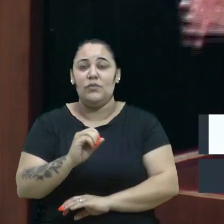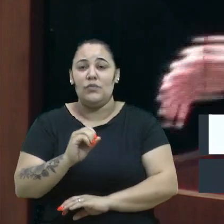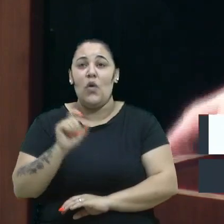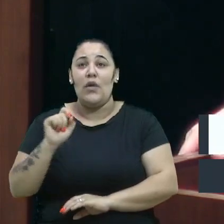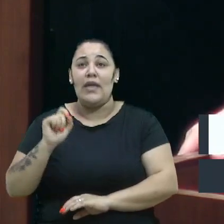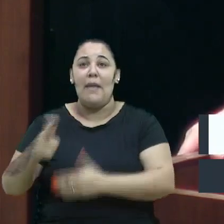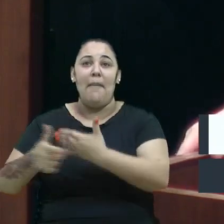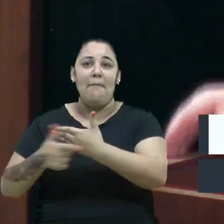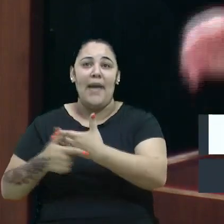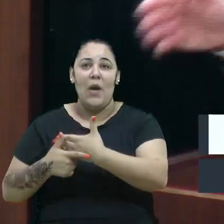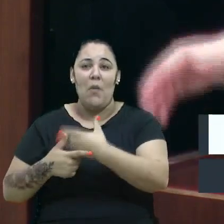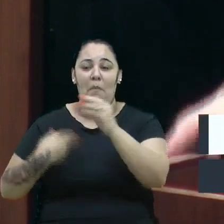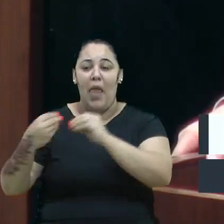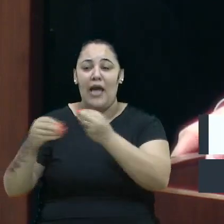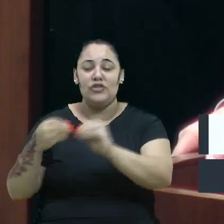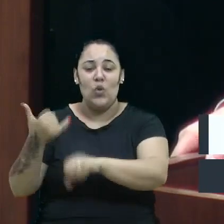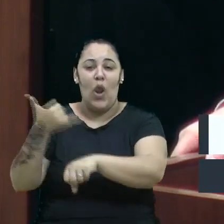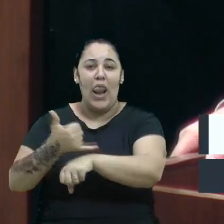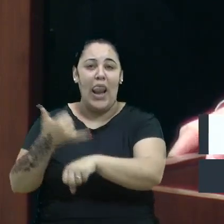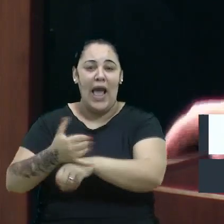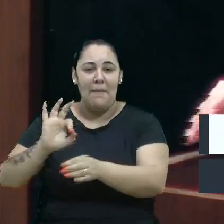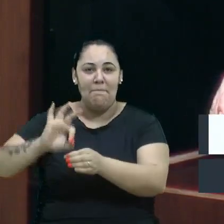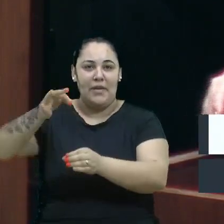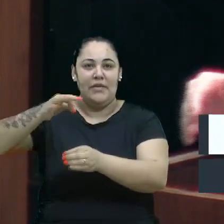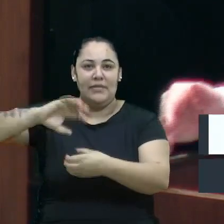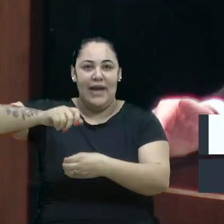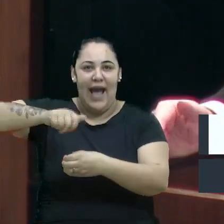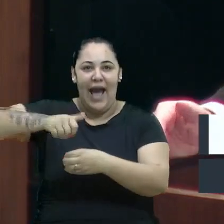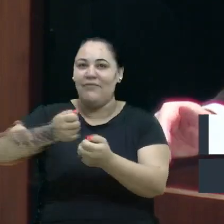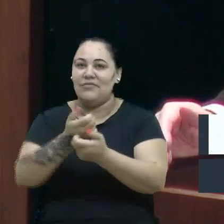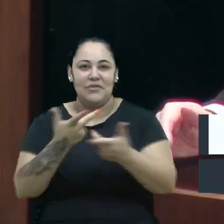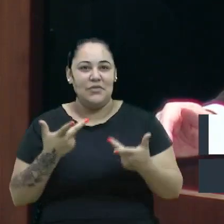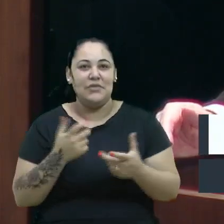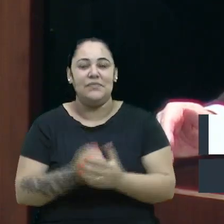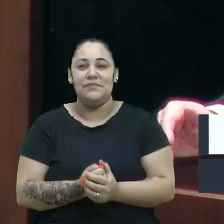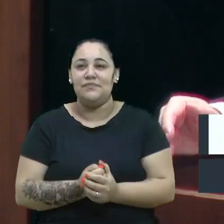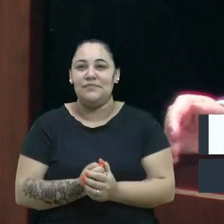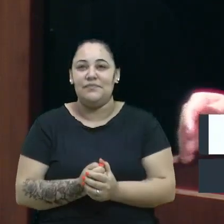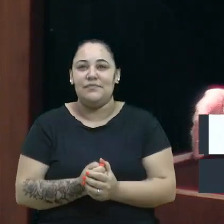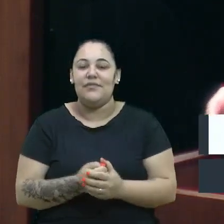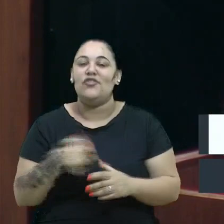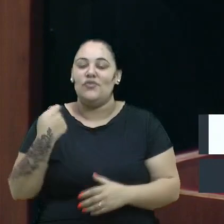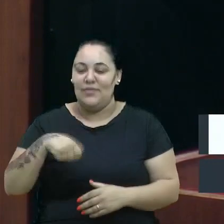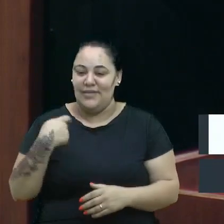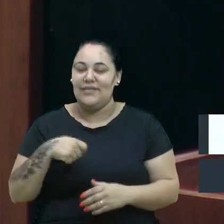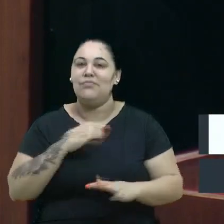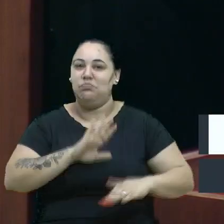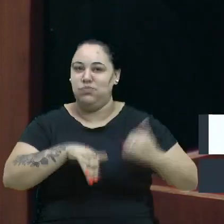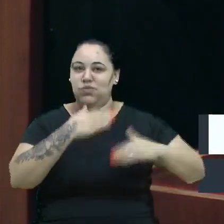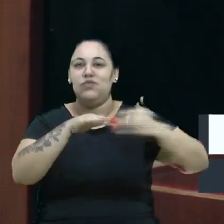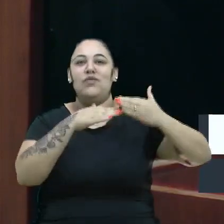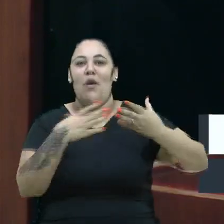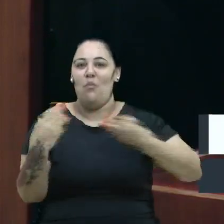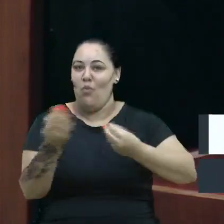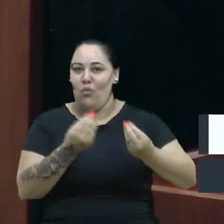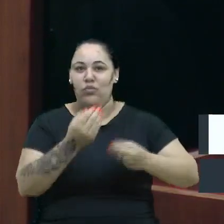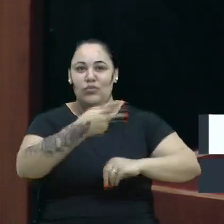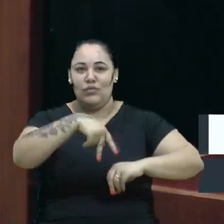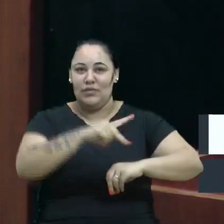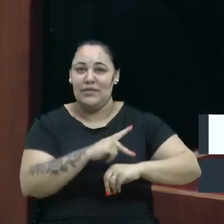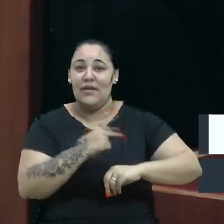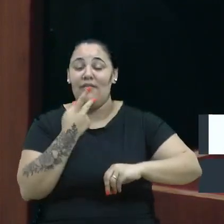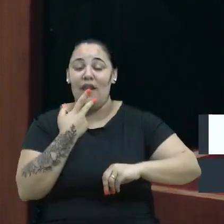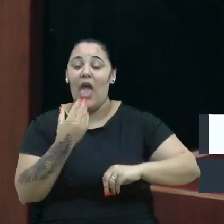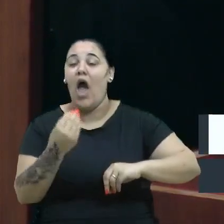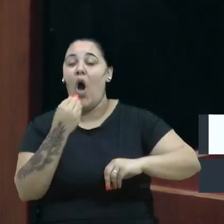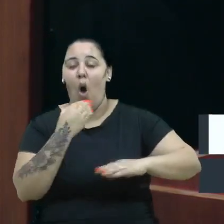que é vidro, o que é aquele lixo tóxico, né? Nós temos muito ainda o que avançar aqui no nosso país e dizer, claro, que isso são